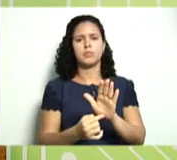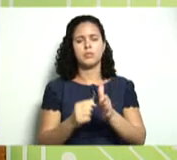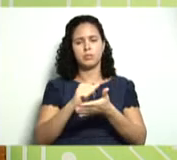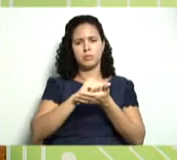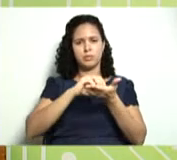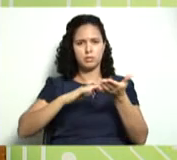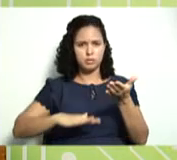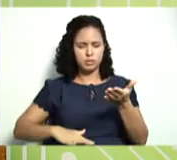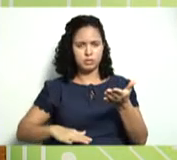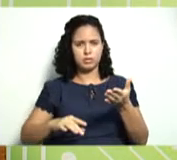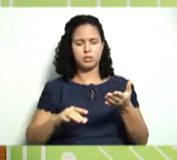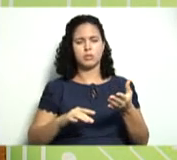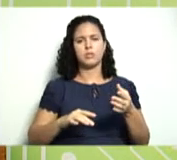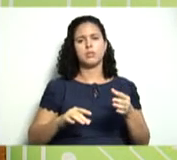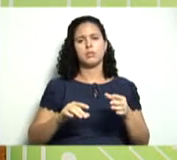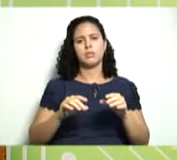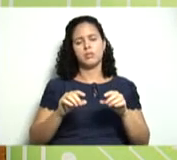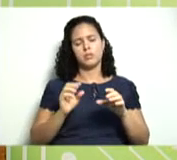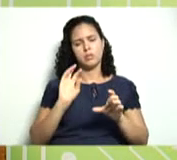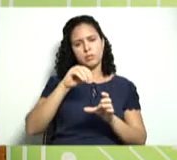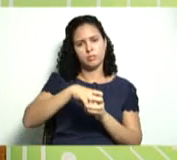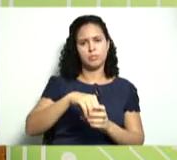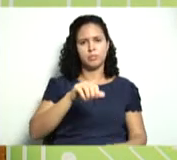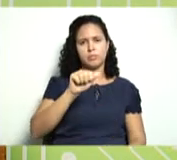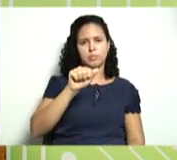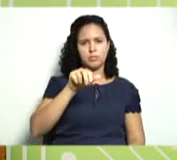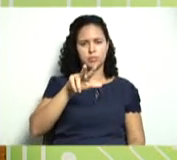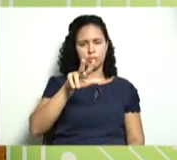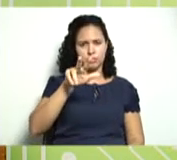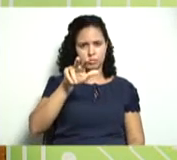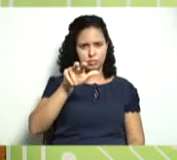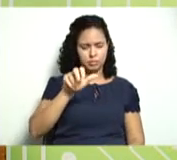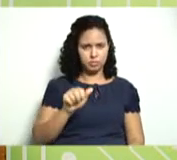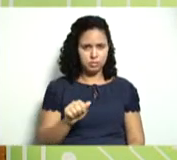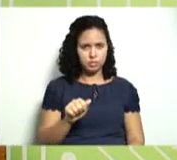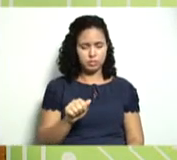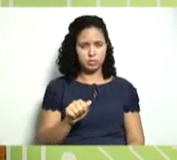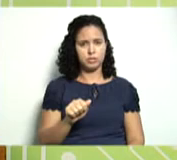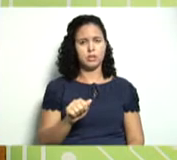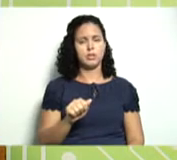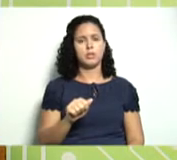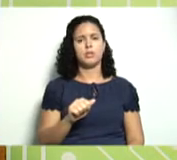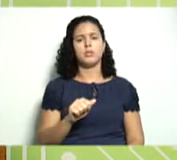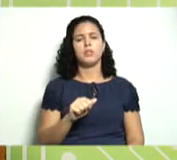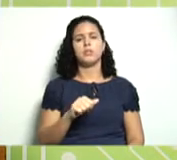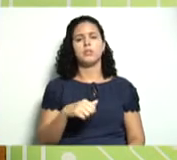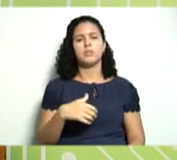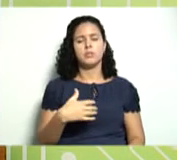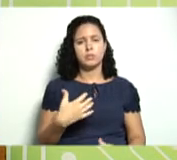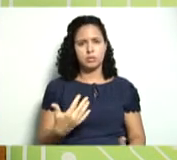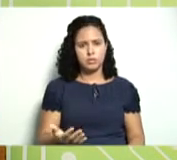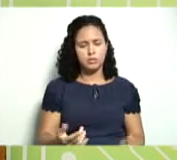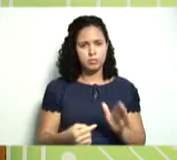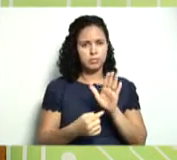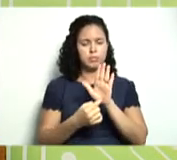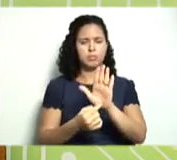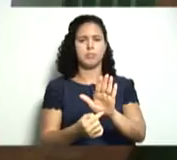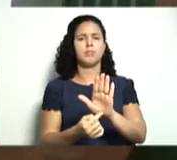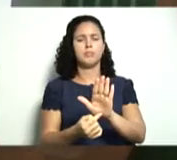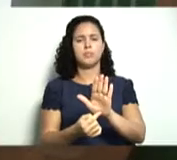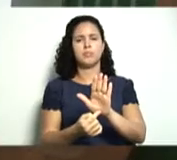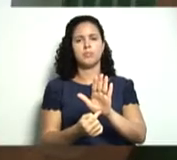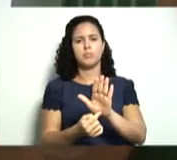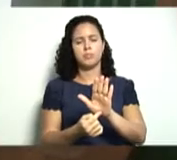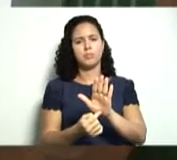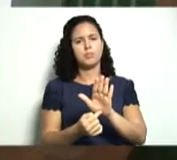atividade pra ser desenvolvida vamos retornar fazer essa essas correções e mostrar um pouco mais na pessoa você